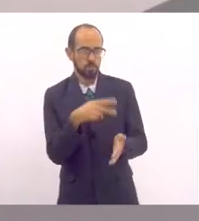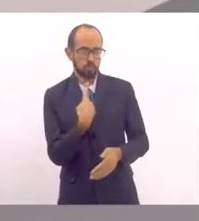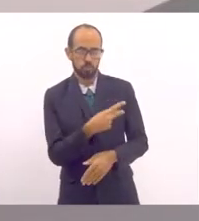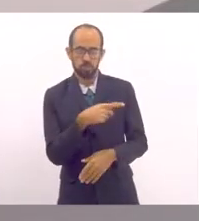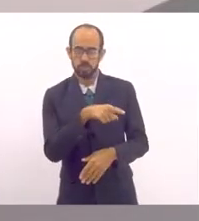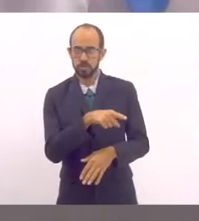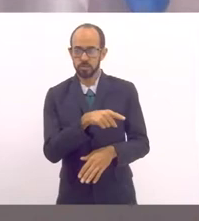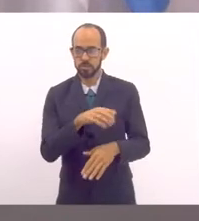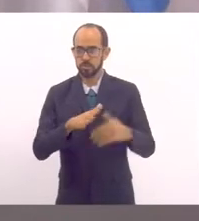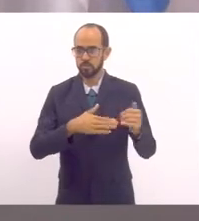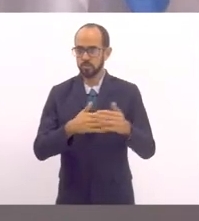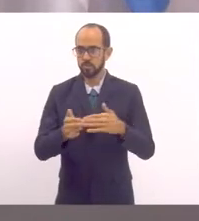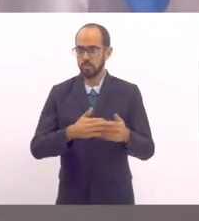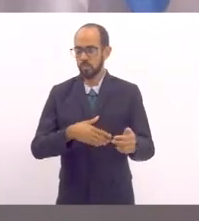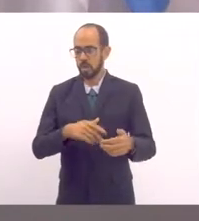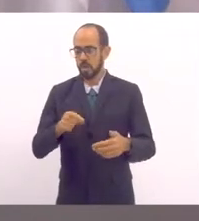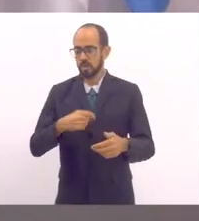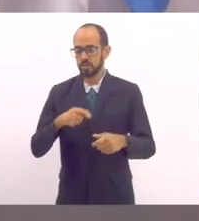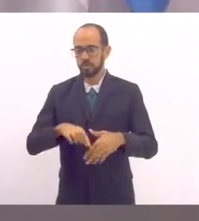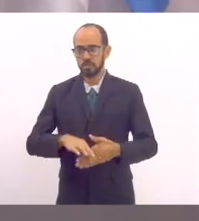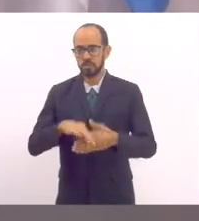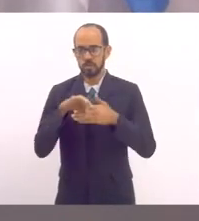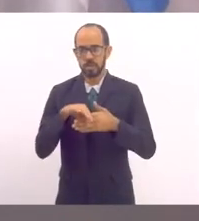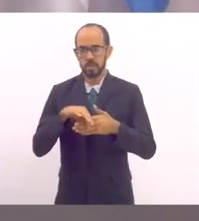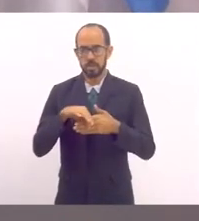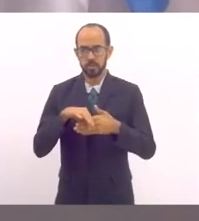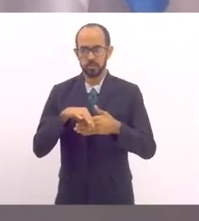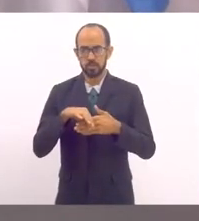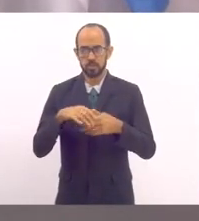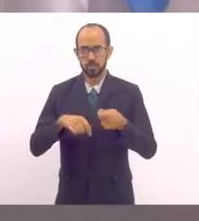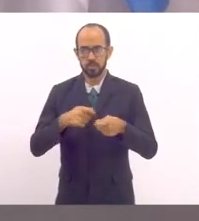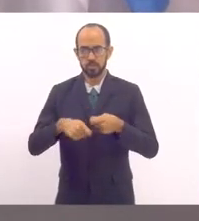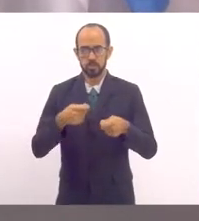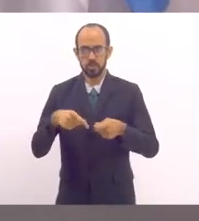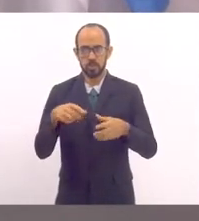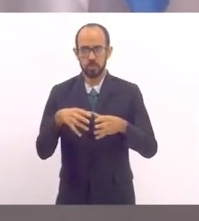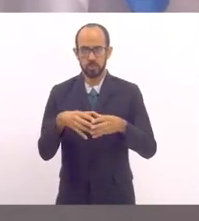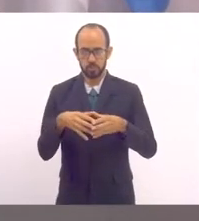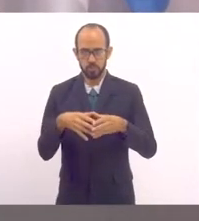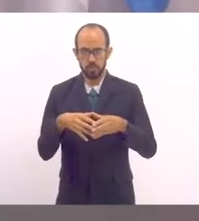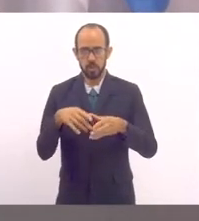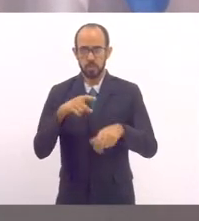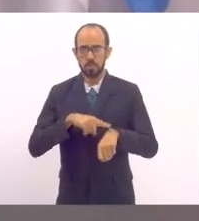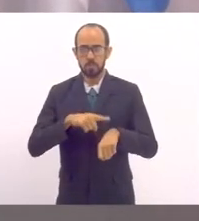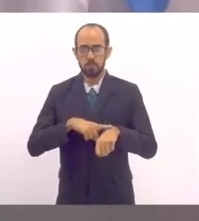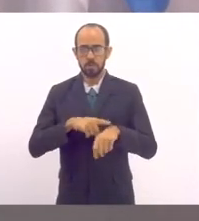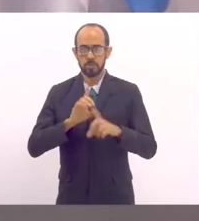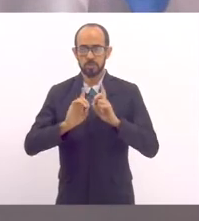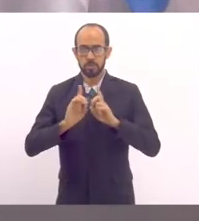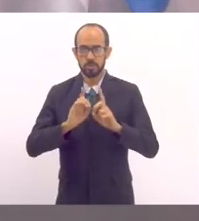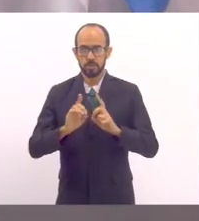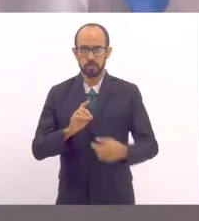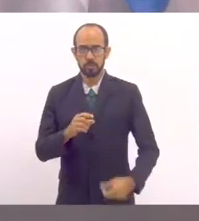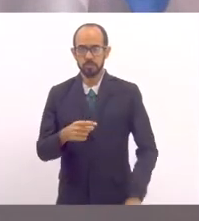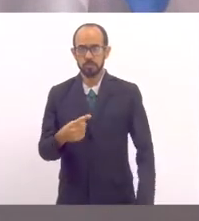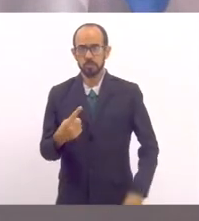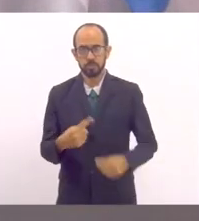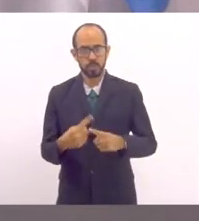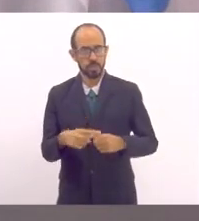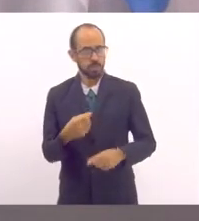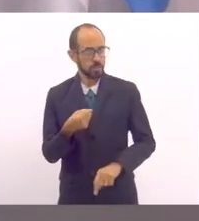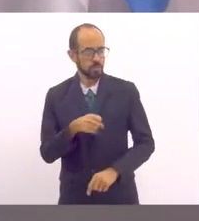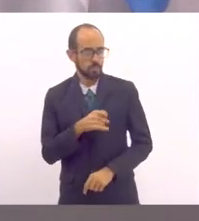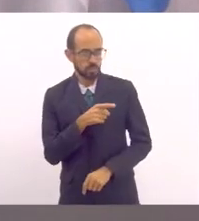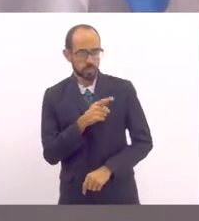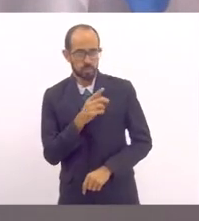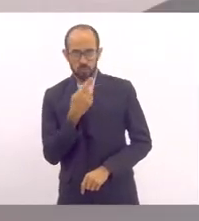Independente de quem esteja à frente ou não da comissão, isso aqui é um momento de debate, porque se vocês não falarem, não vai levantar ninguém